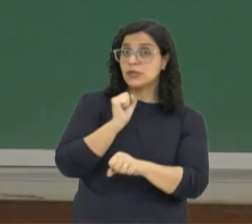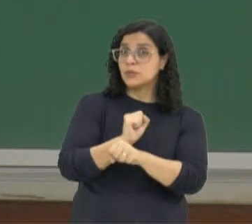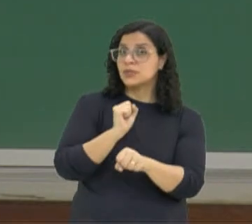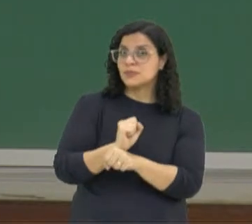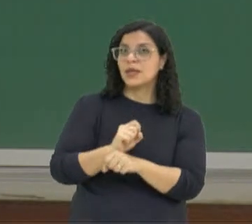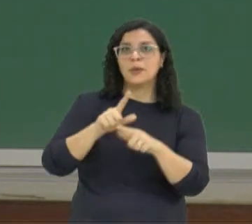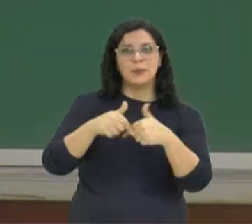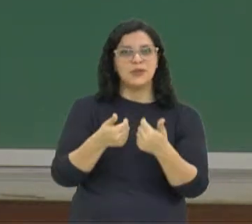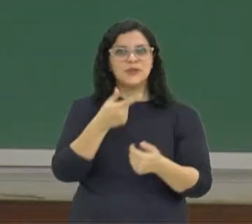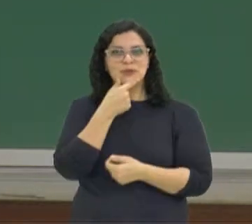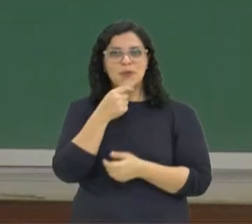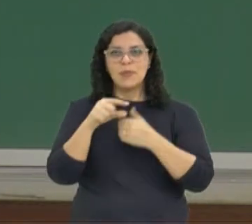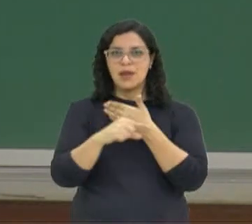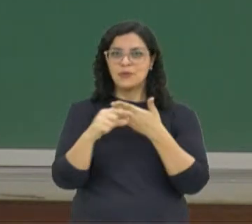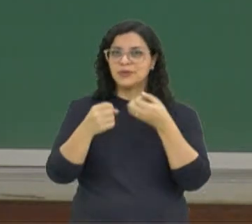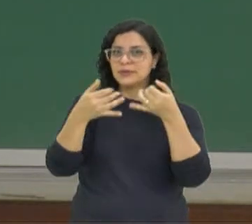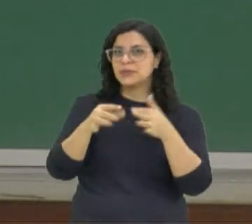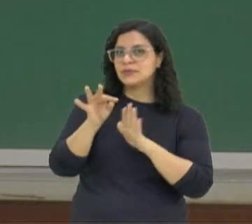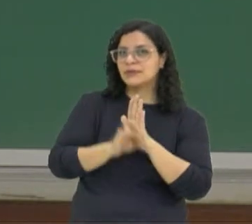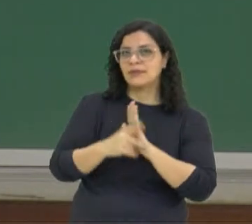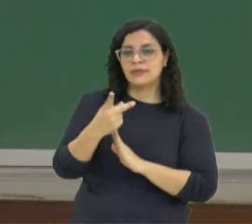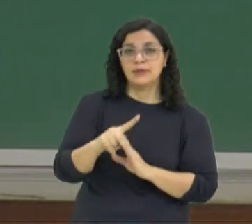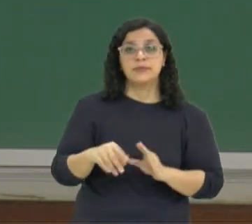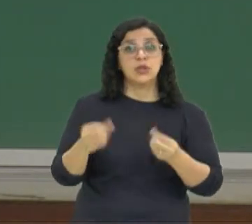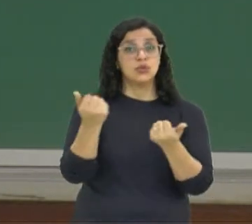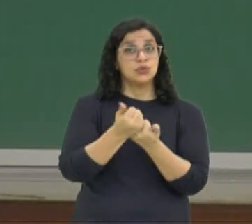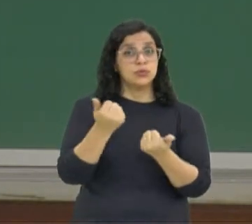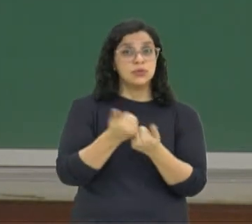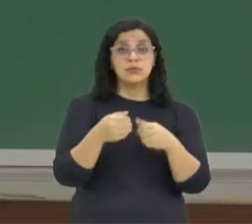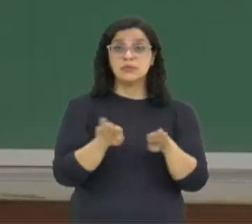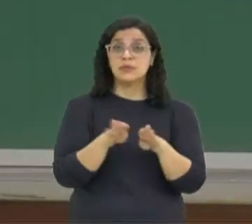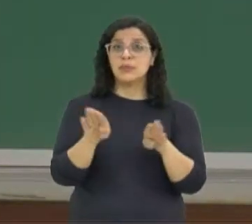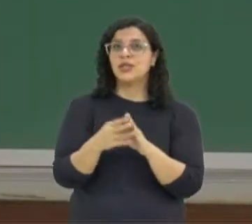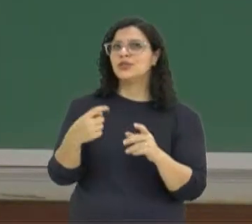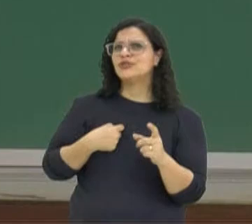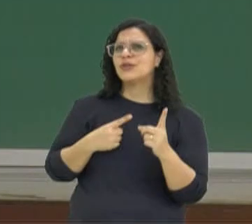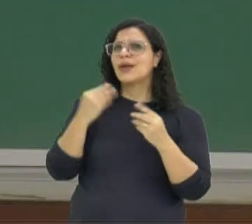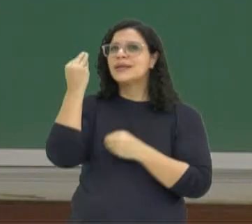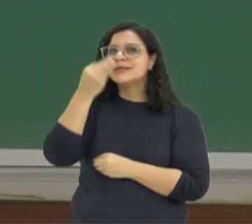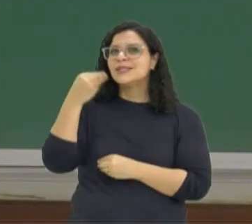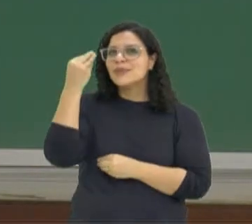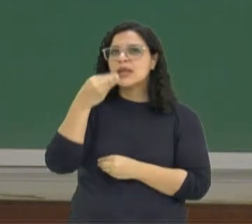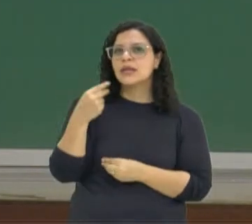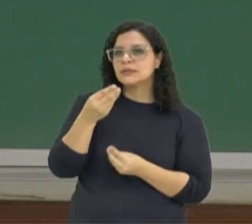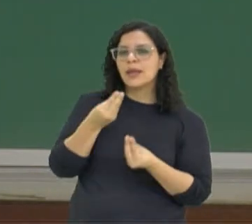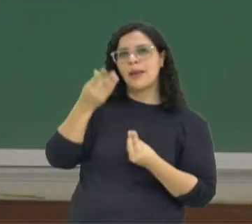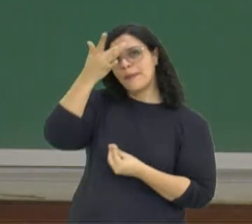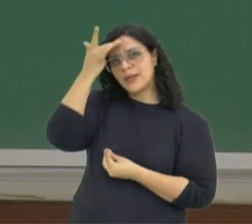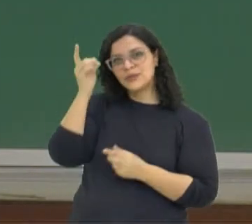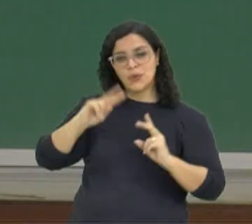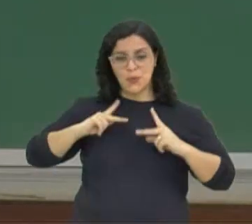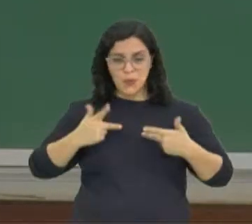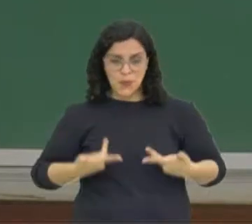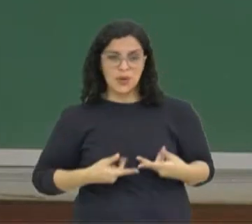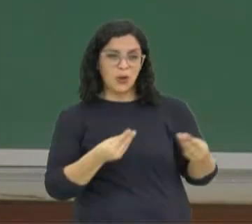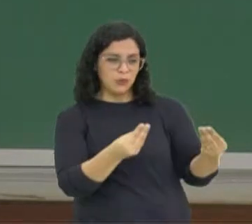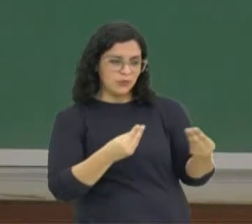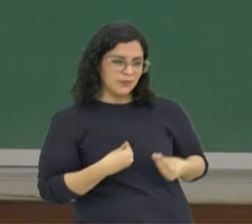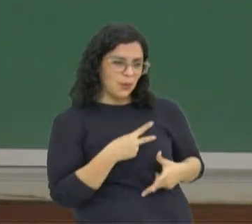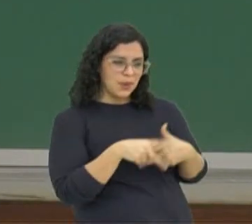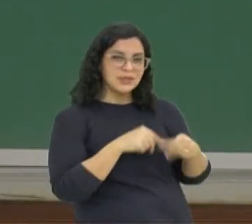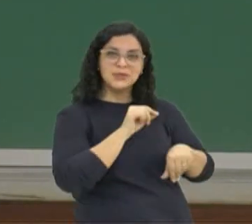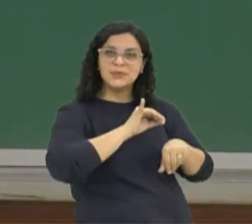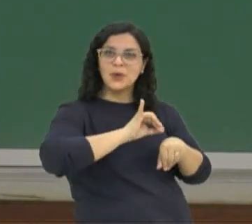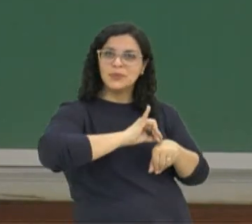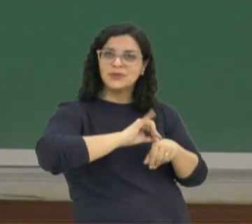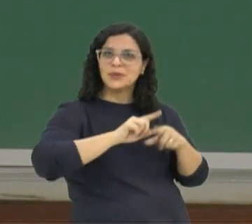Cortázar fala ali no texto dele, substituindo essa experiência da pessoa, do ser humano, com a coisa,